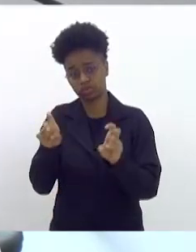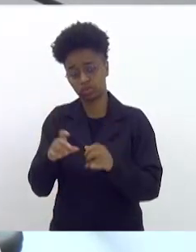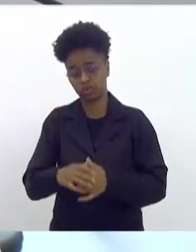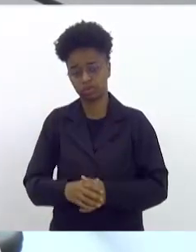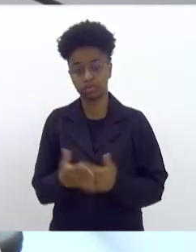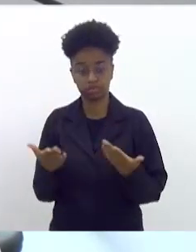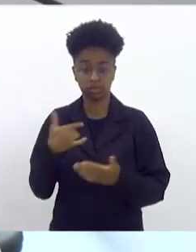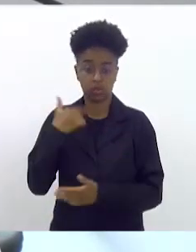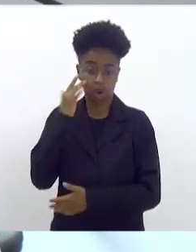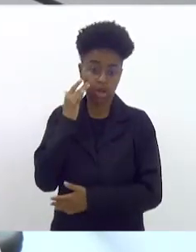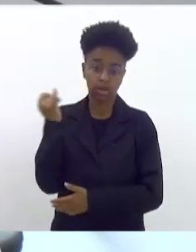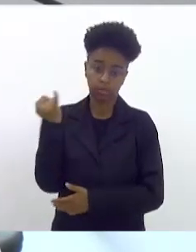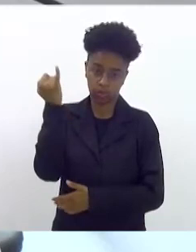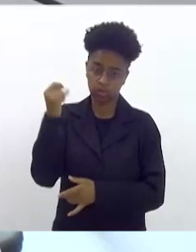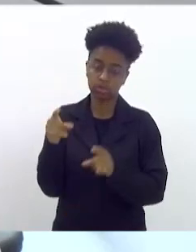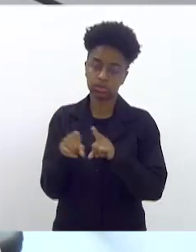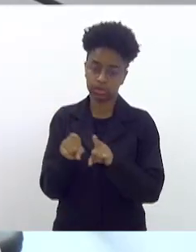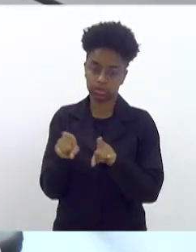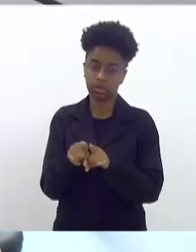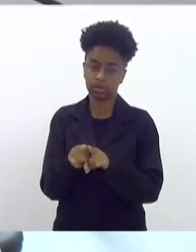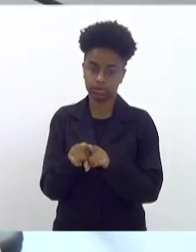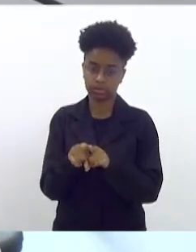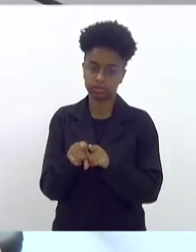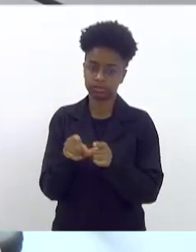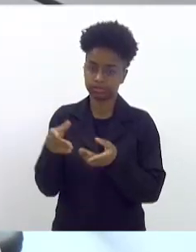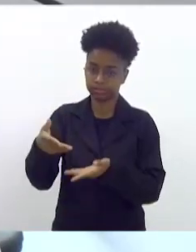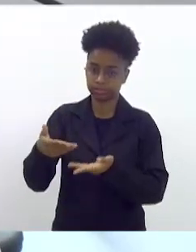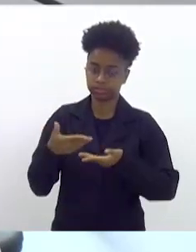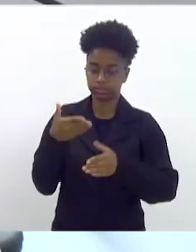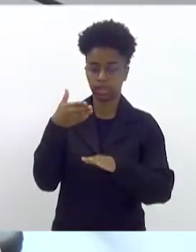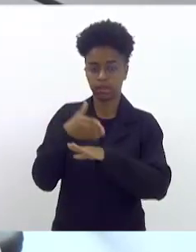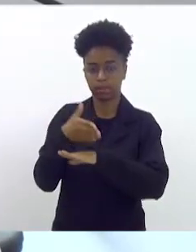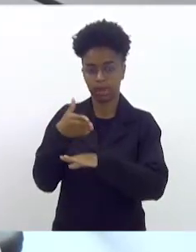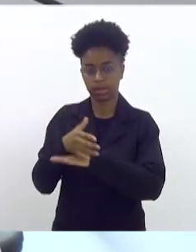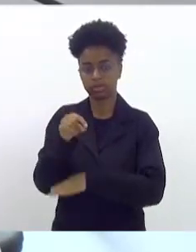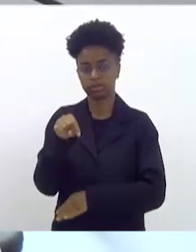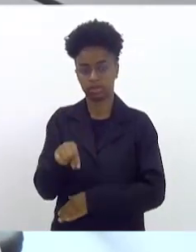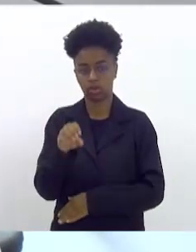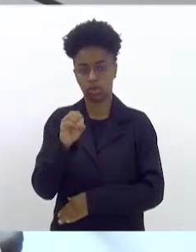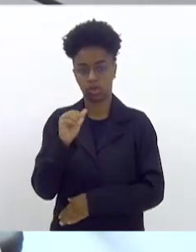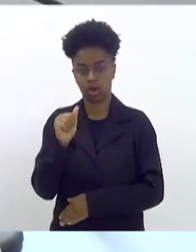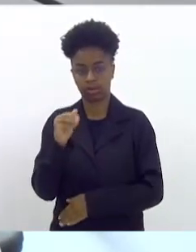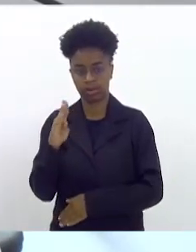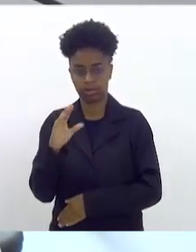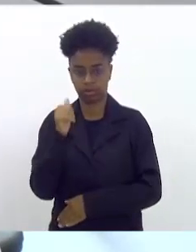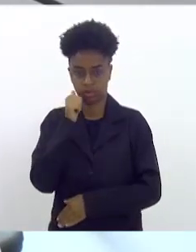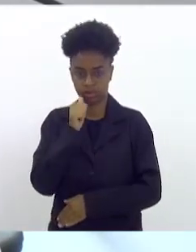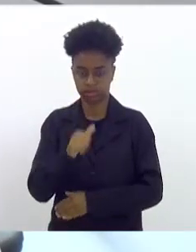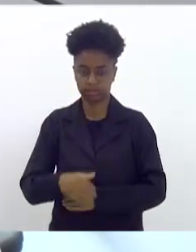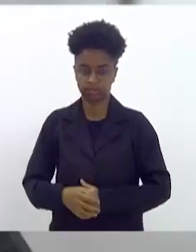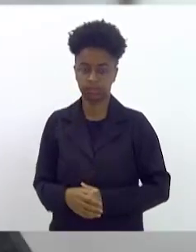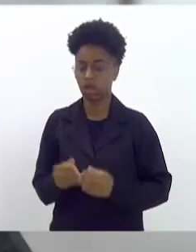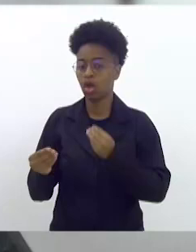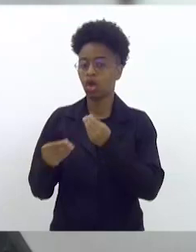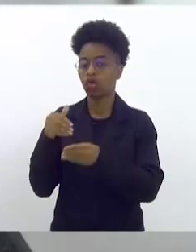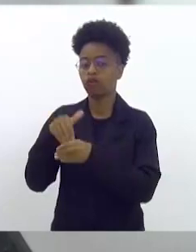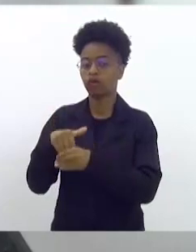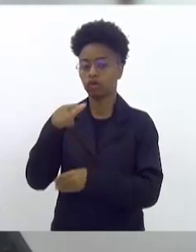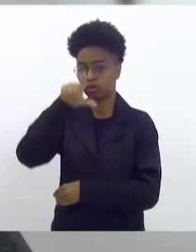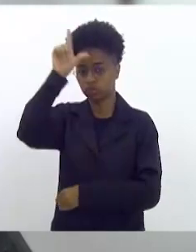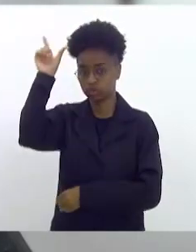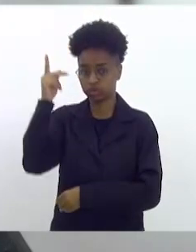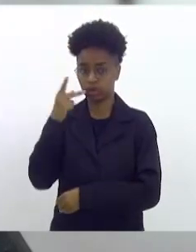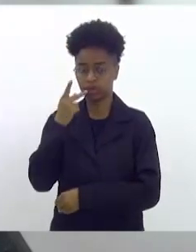acho importantíssimo a gente também chamar a participação da OAB Mulher. Como vota o deputado Luiz